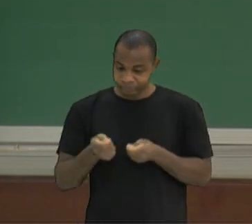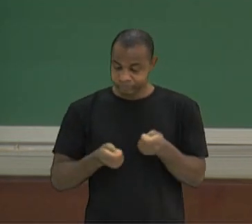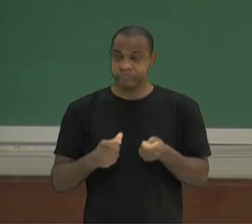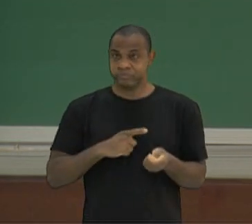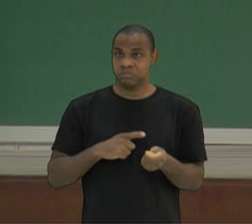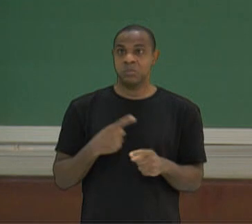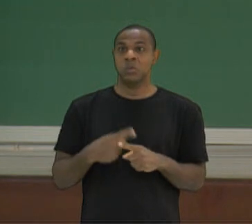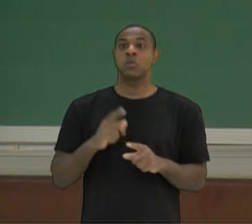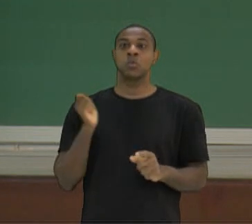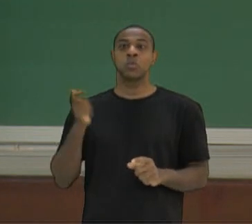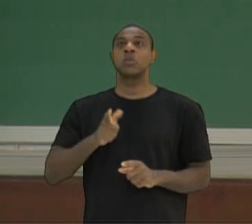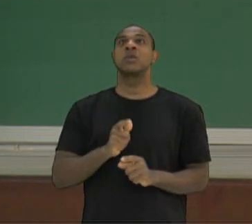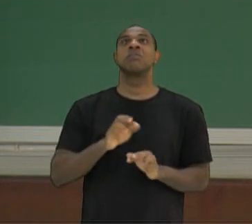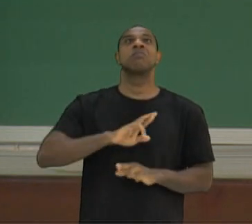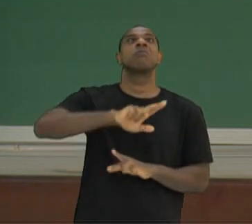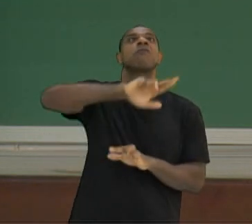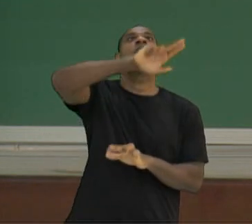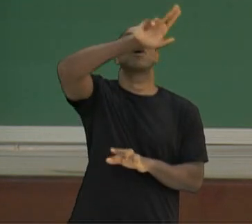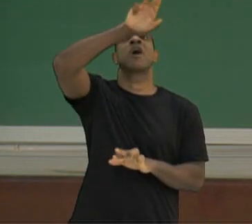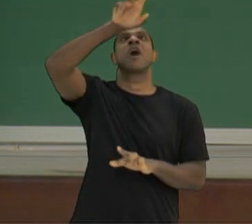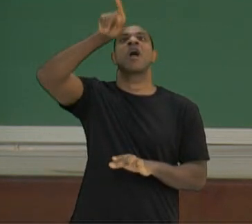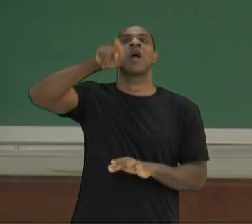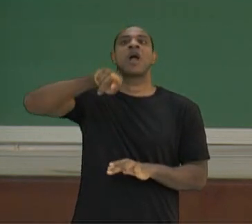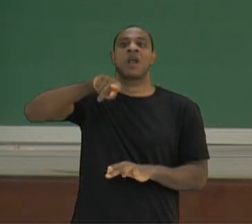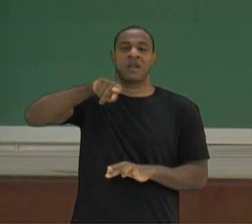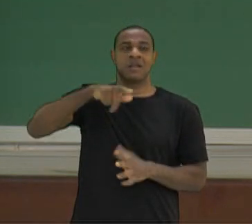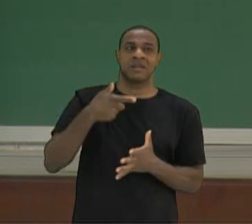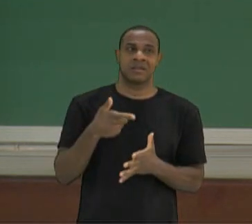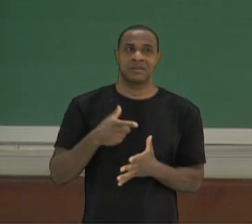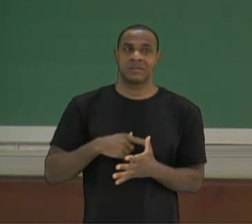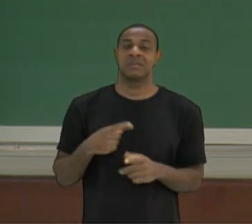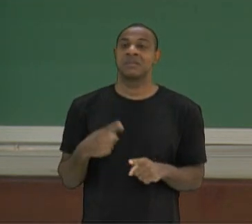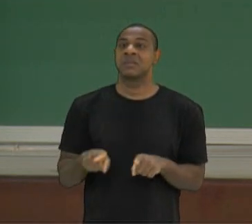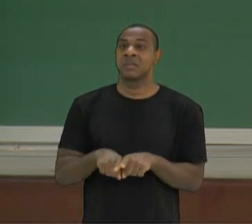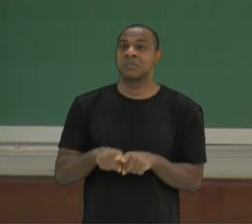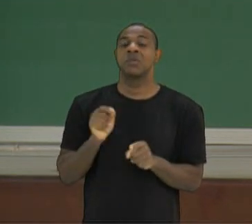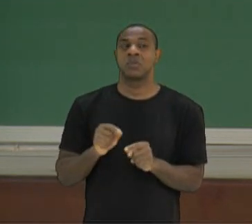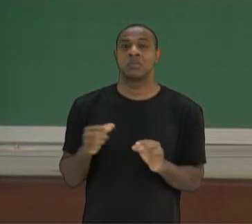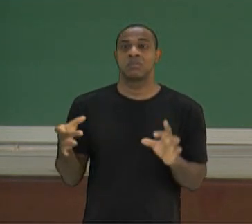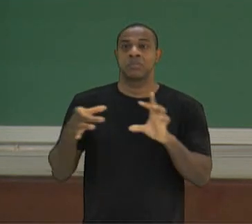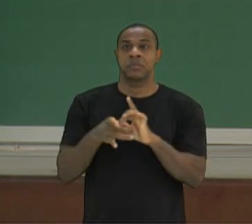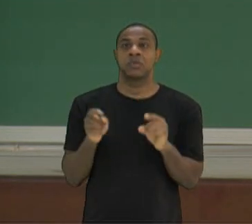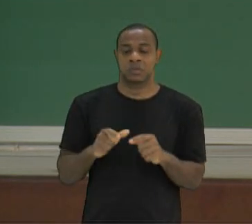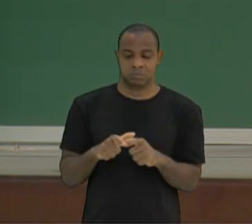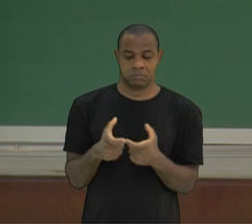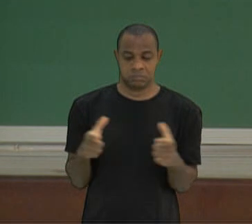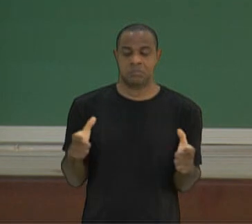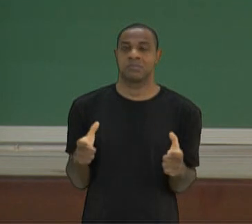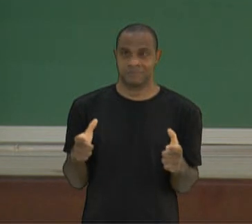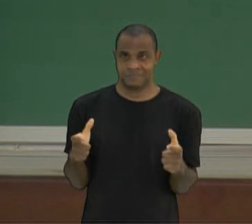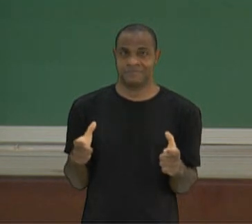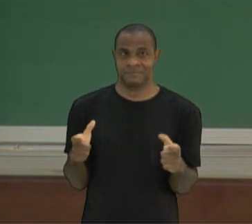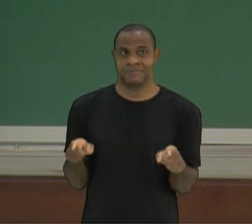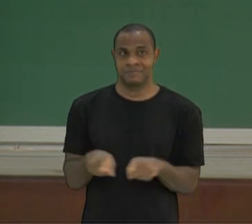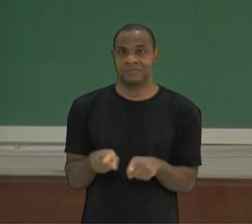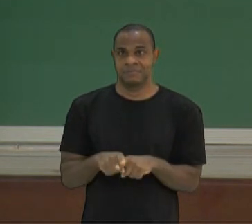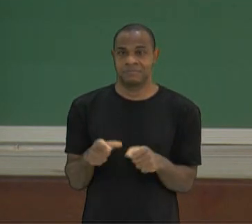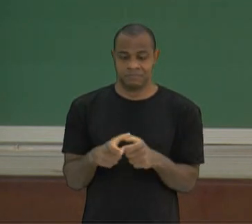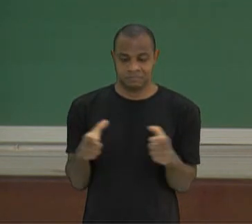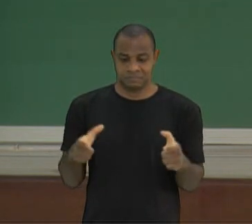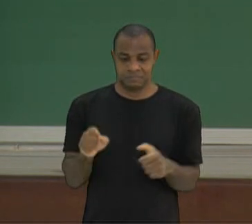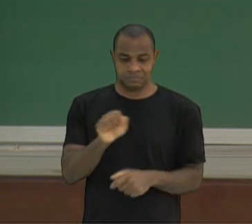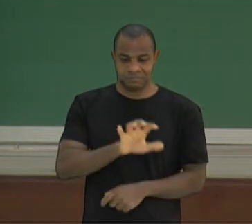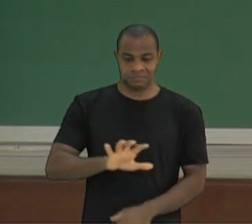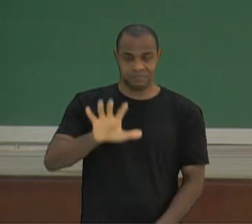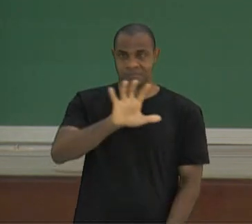outras regiões do Brasil. Claro que um dos fatores tem a ver também com a extensão da região, com o tamanho, né, a área